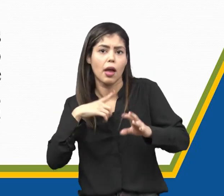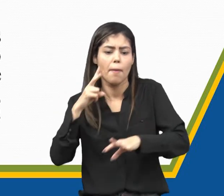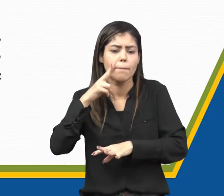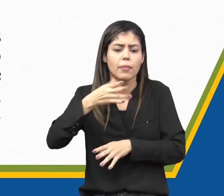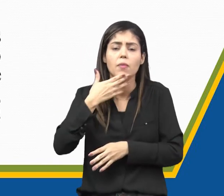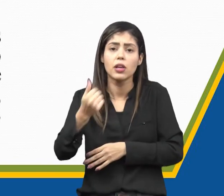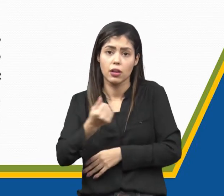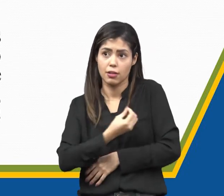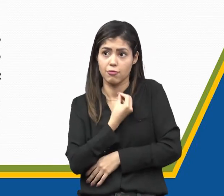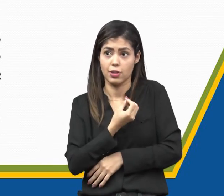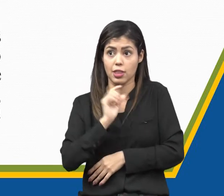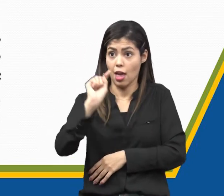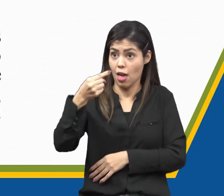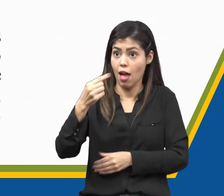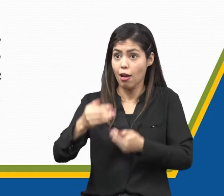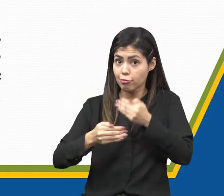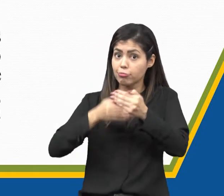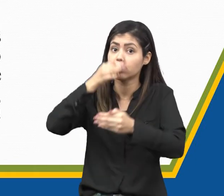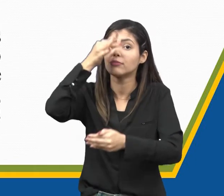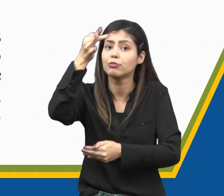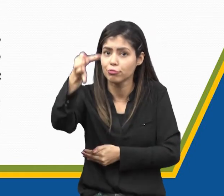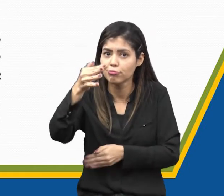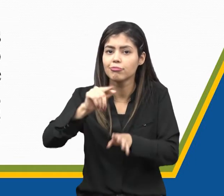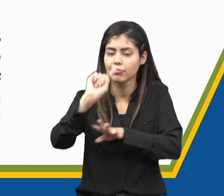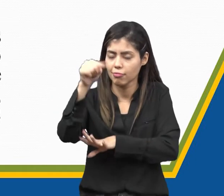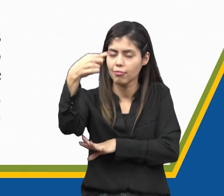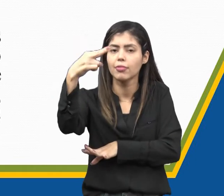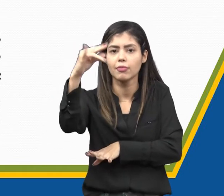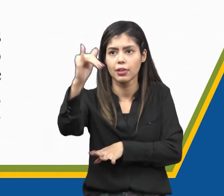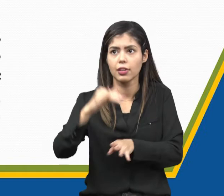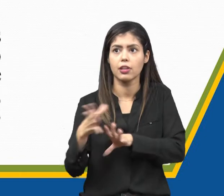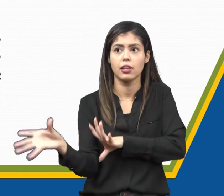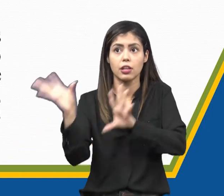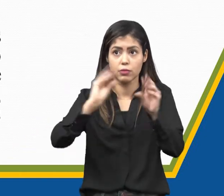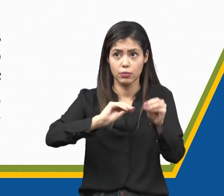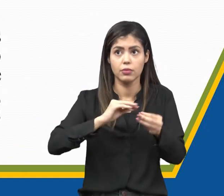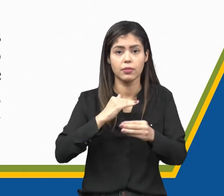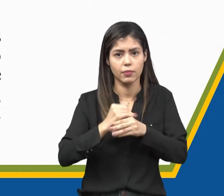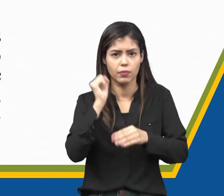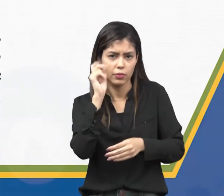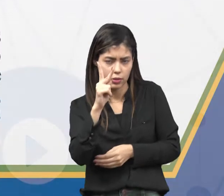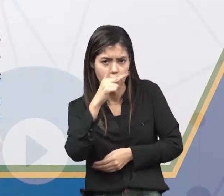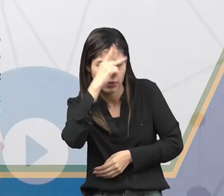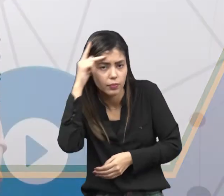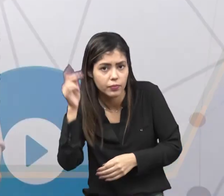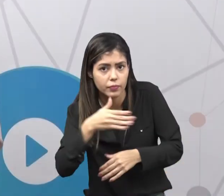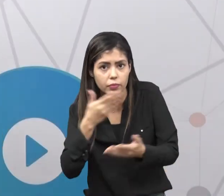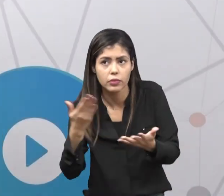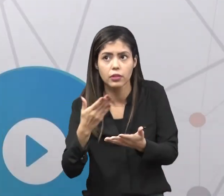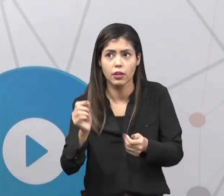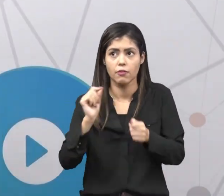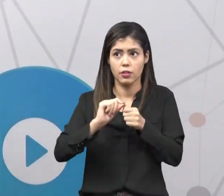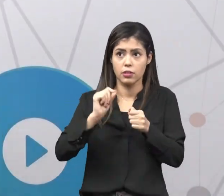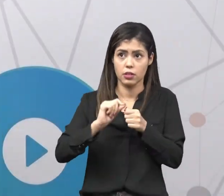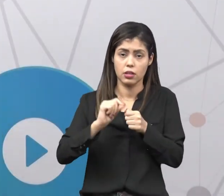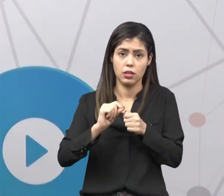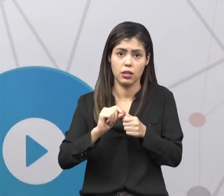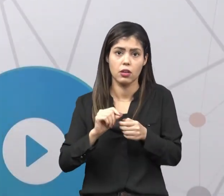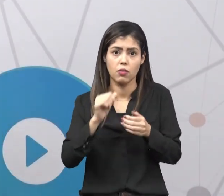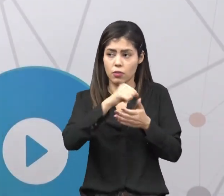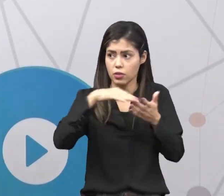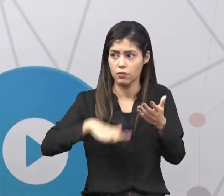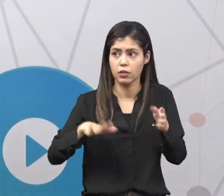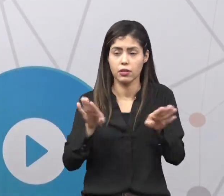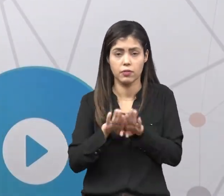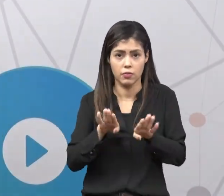de vida das gerações atuais, que existem os atuais, e também as futuras. Ok, pessoal? Agora nós vamos passar aqui um